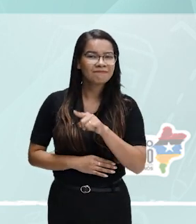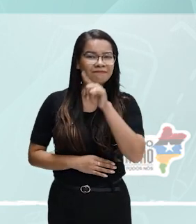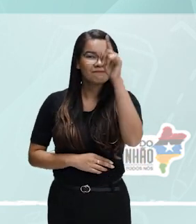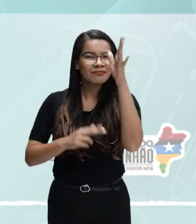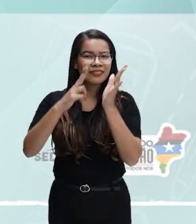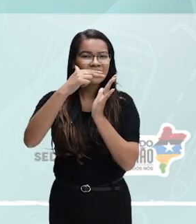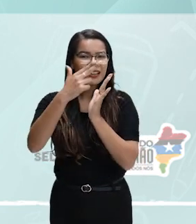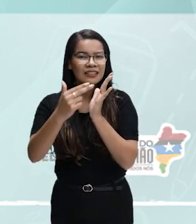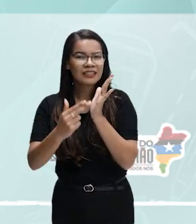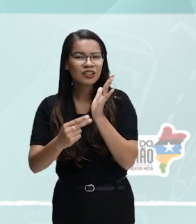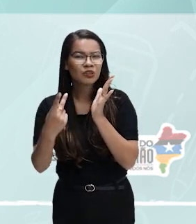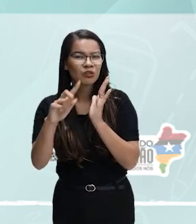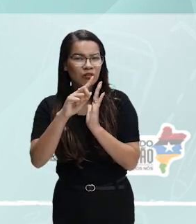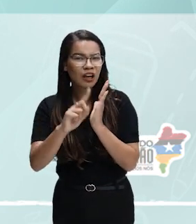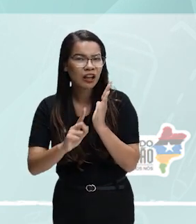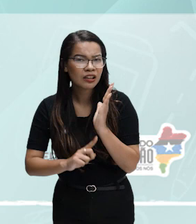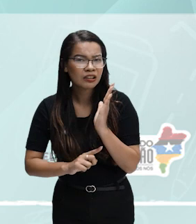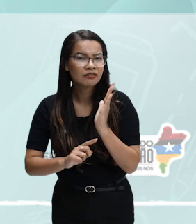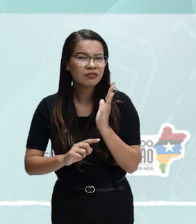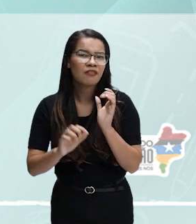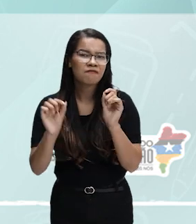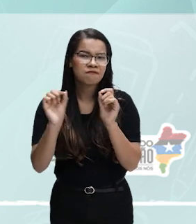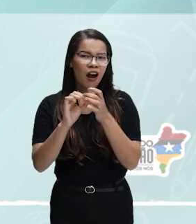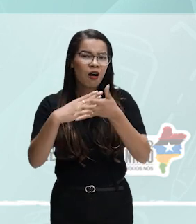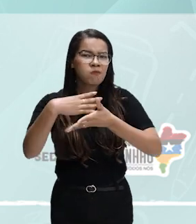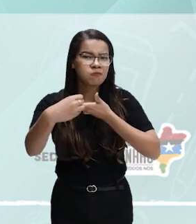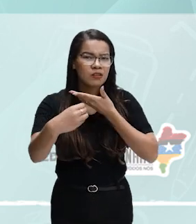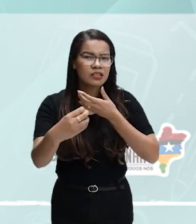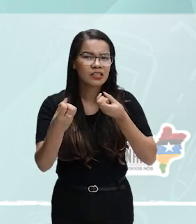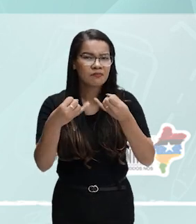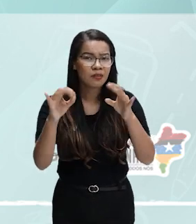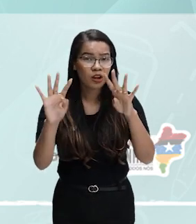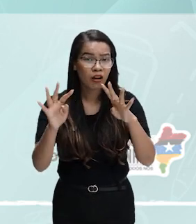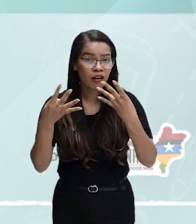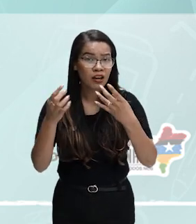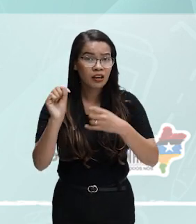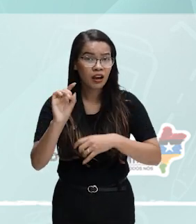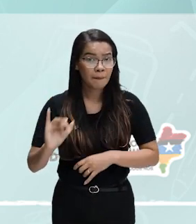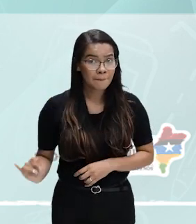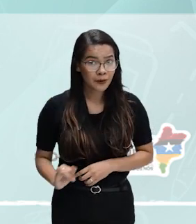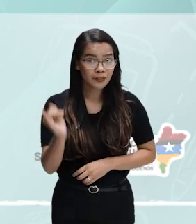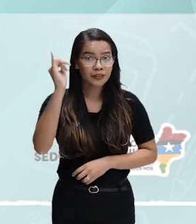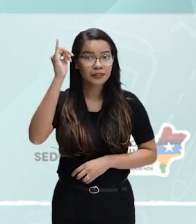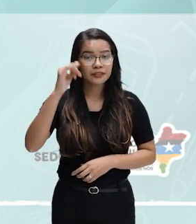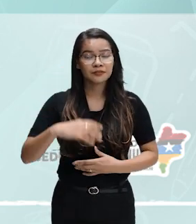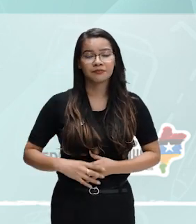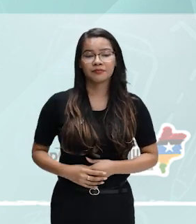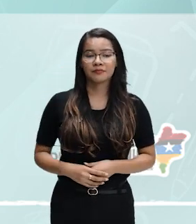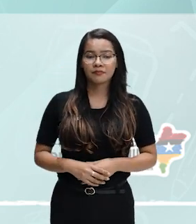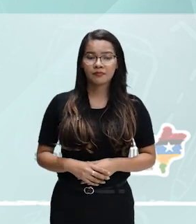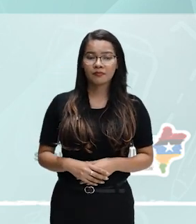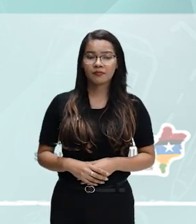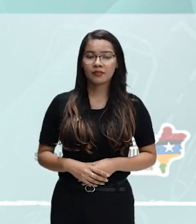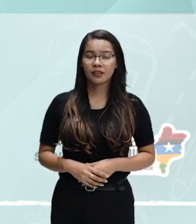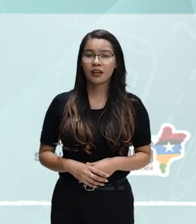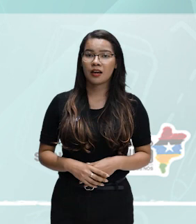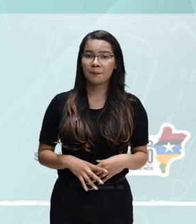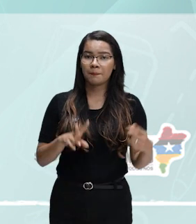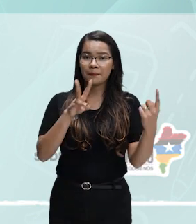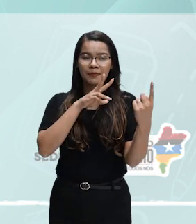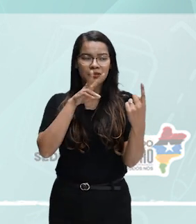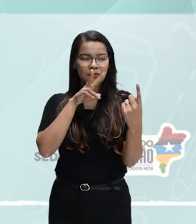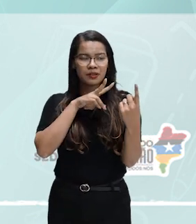que eu vou te explicar o que é, beleza? Então, ó, se liga que isso aqui é muito importante. é a chamada